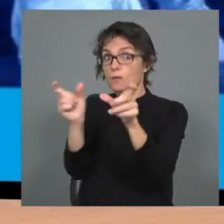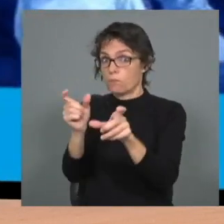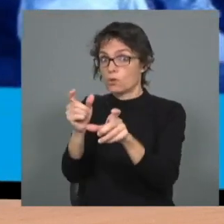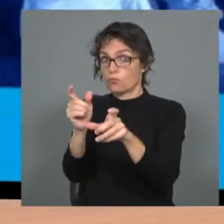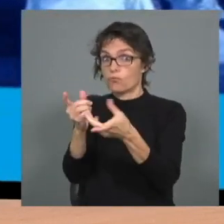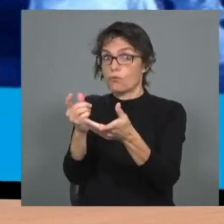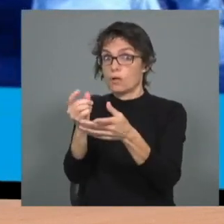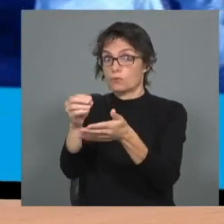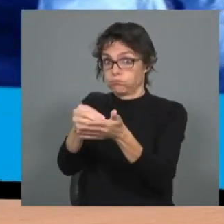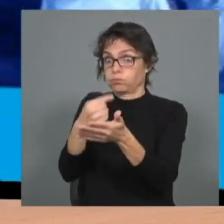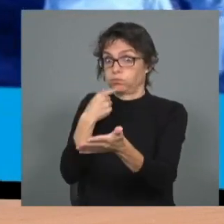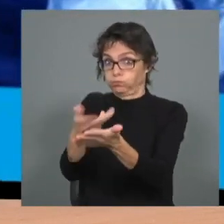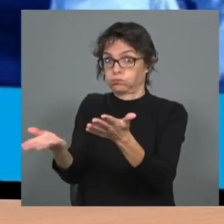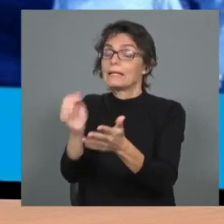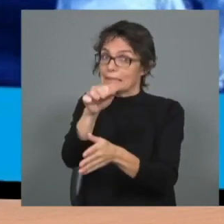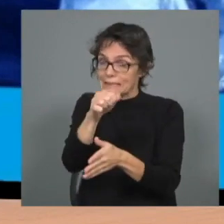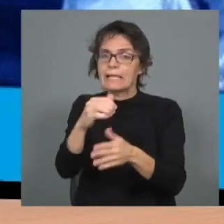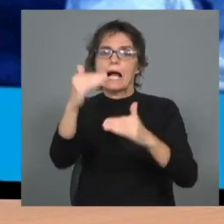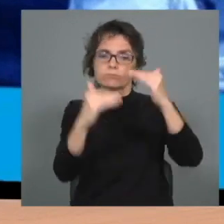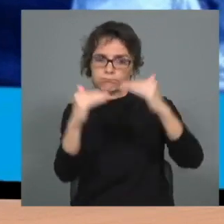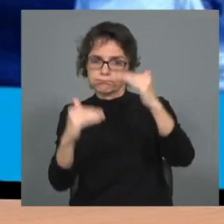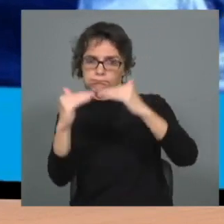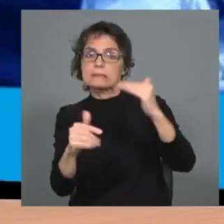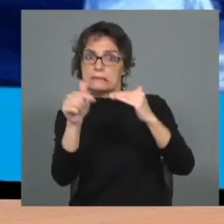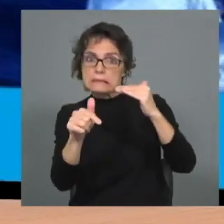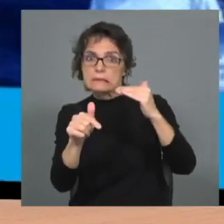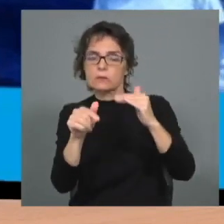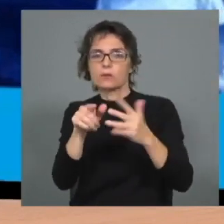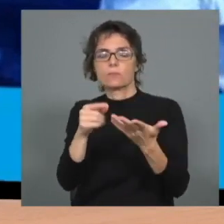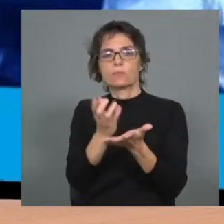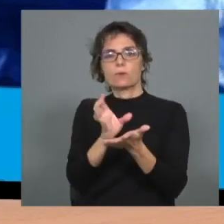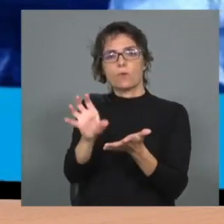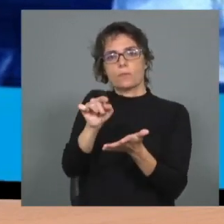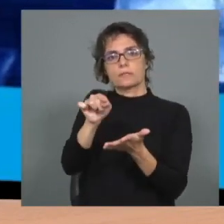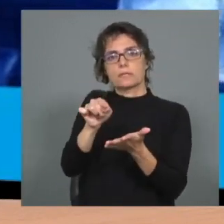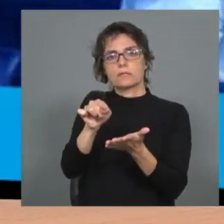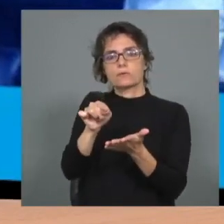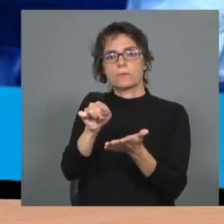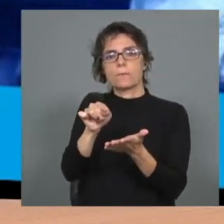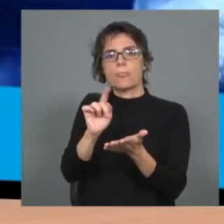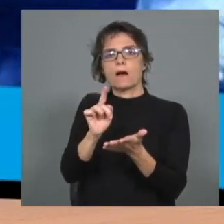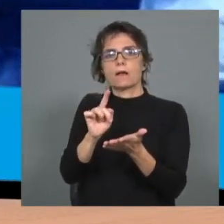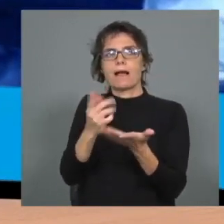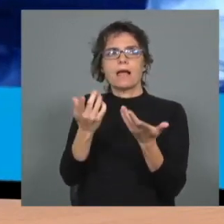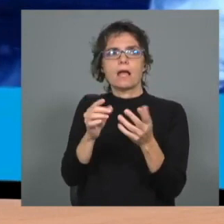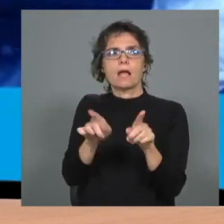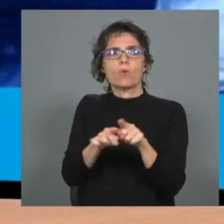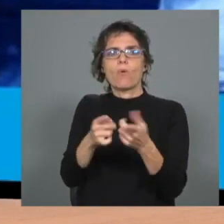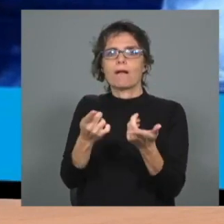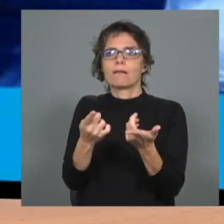sentido, por não ter um projeto de país que atenda a essa demanda, há aqui uma corrupção do